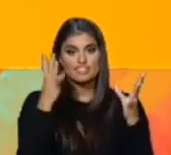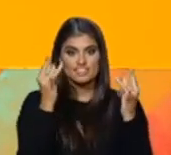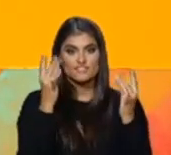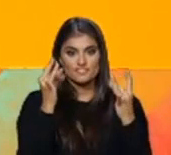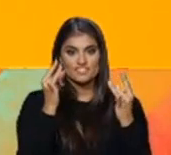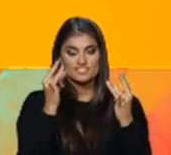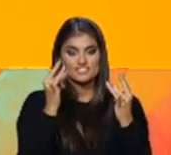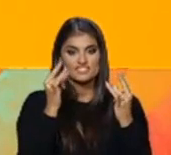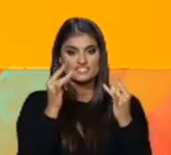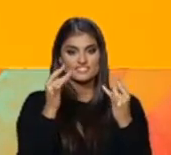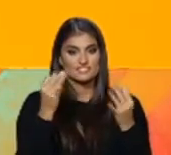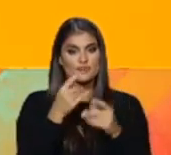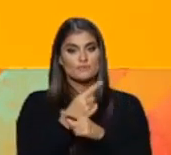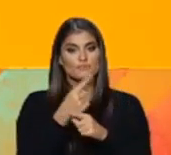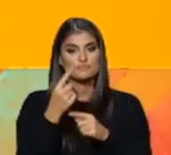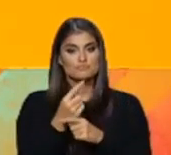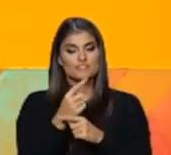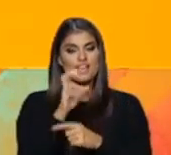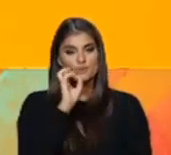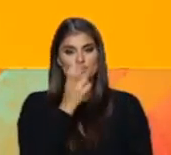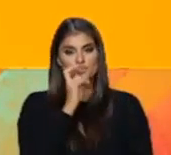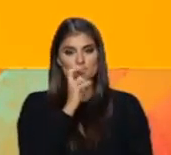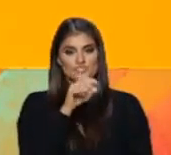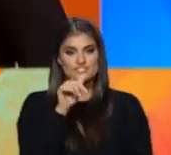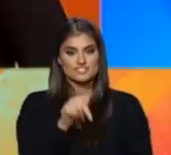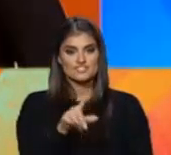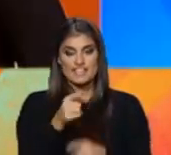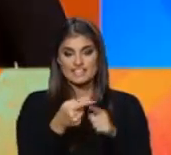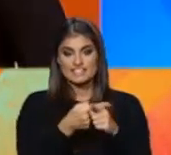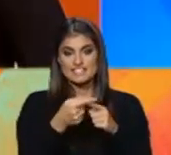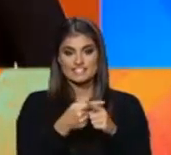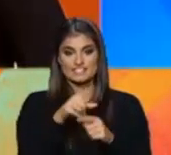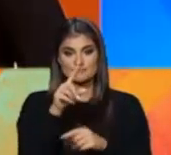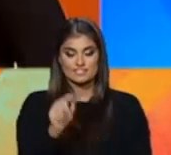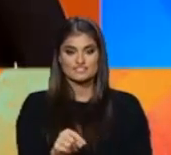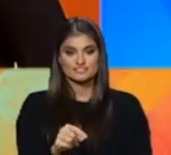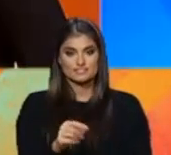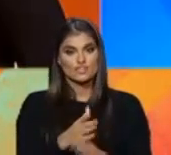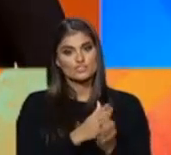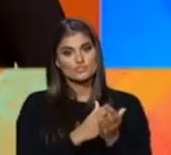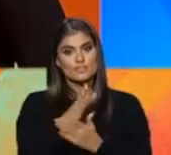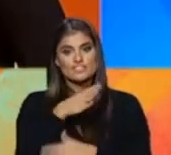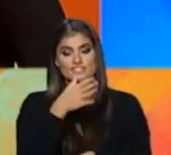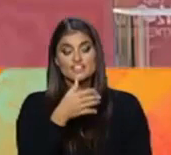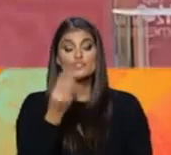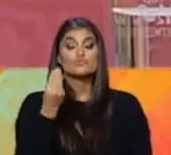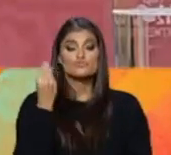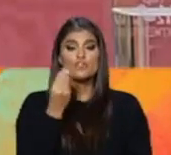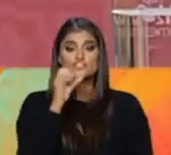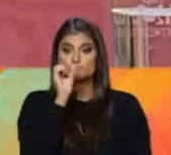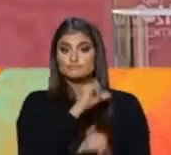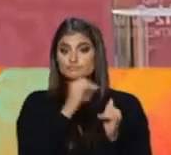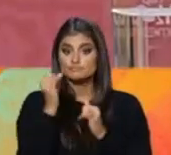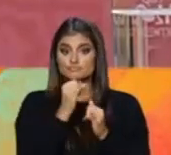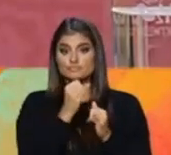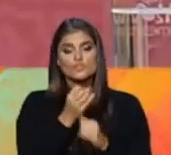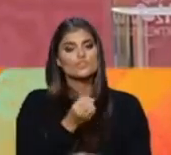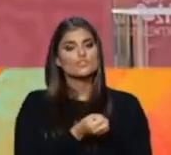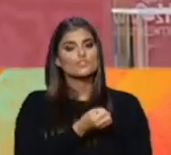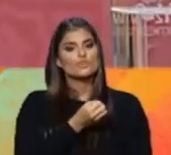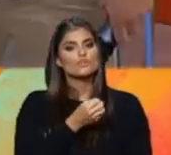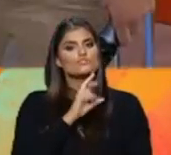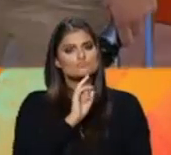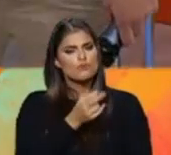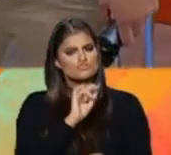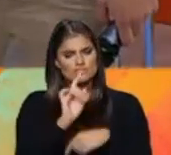às lágrimas, porque é curioso, e isto é que é interessante, continuo a dizer, jovens cantadores com poder de argumentação. Sim. E o